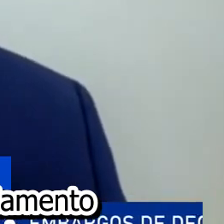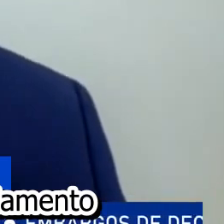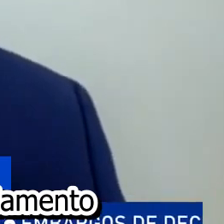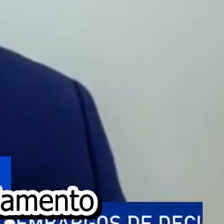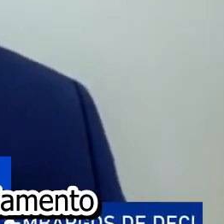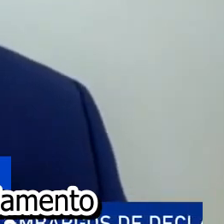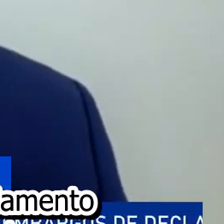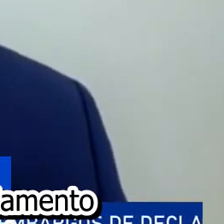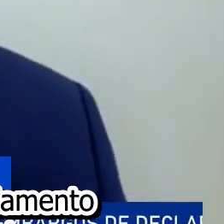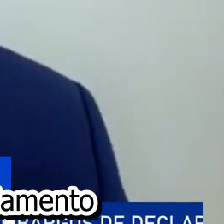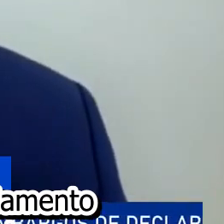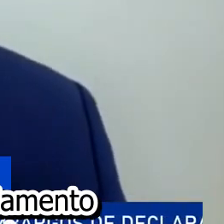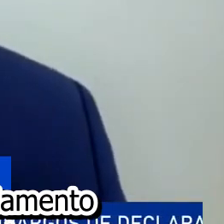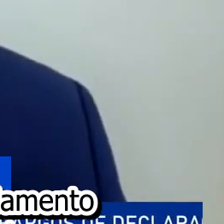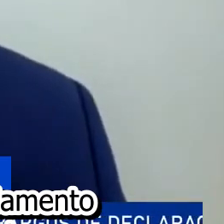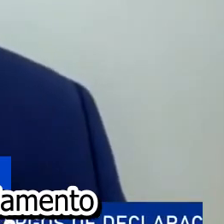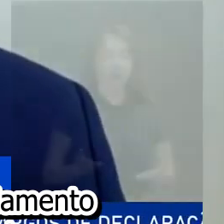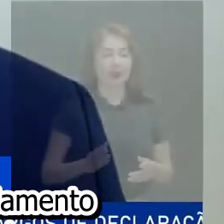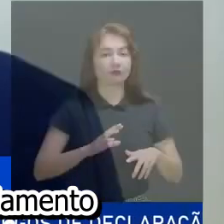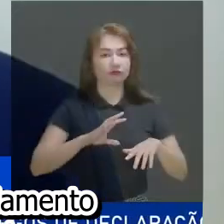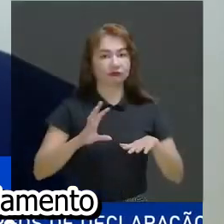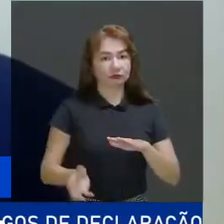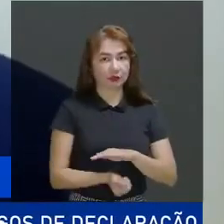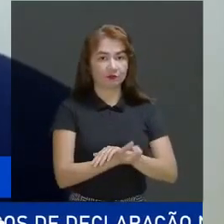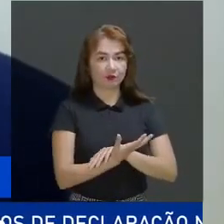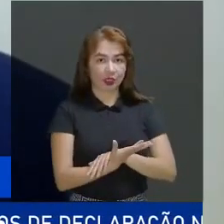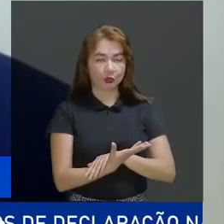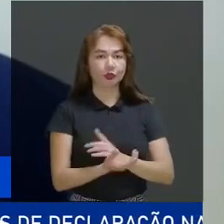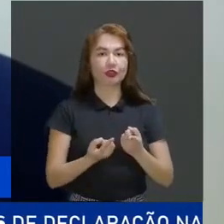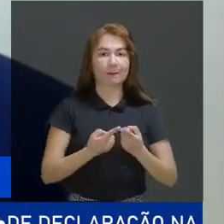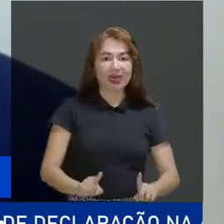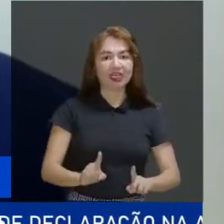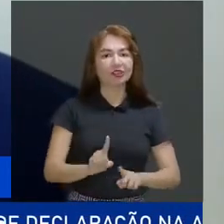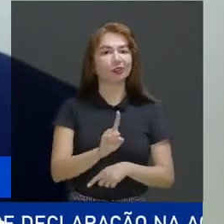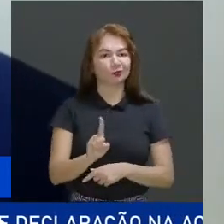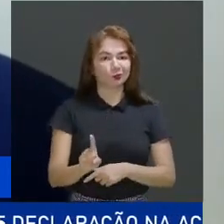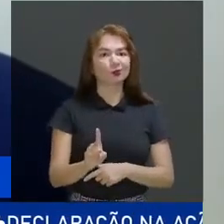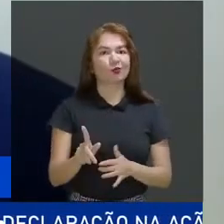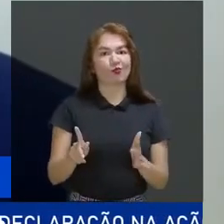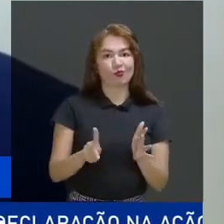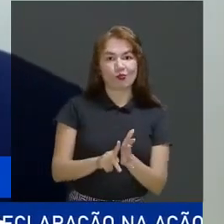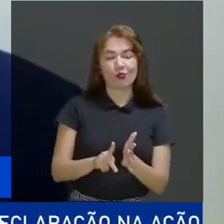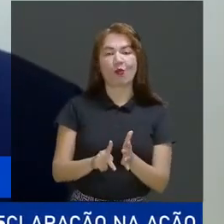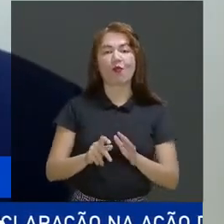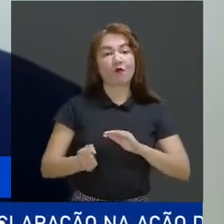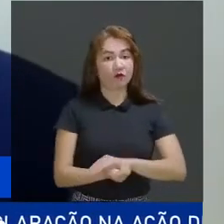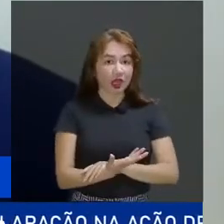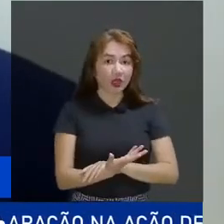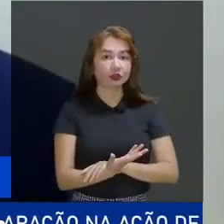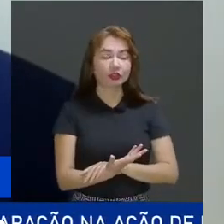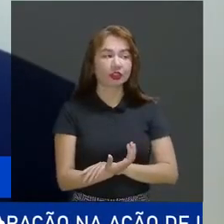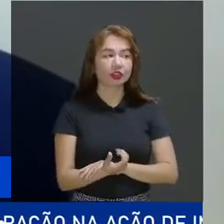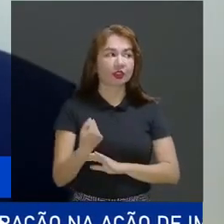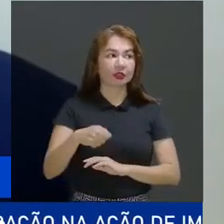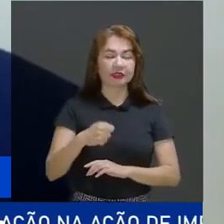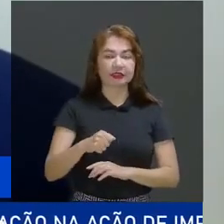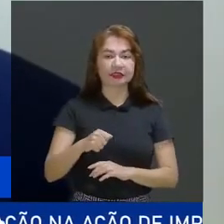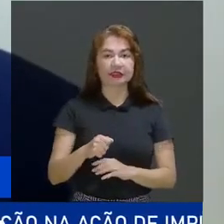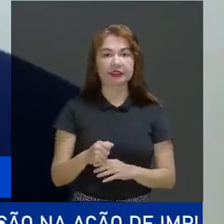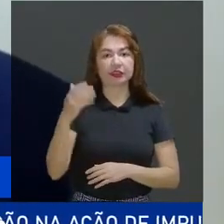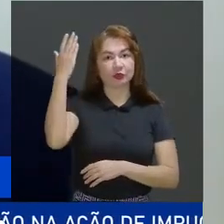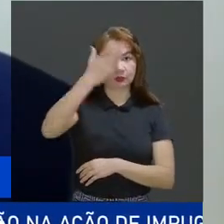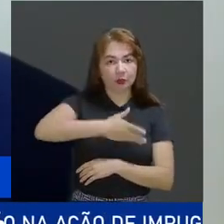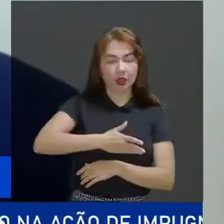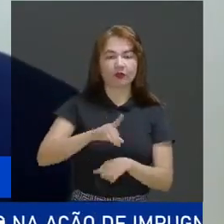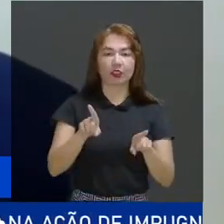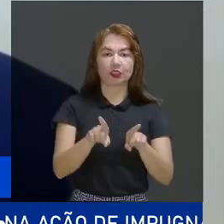candidaturas femininas é um indício da fraude, mas não constitui por si só fraude, no sentido de artifício